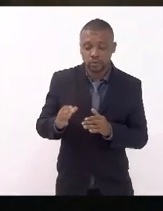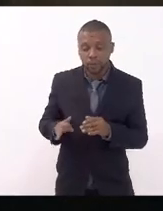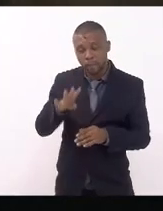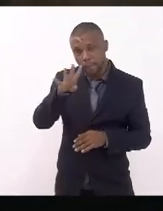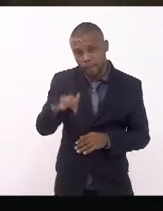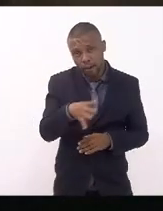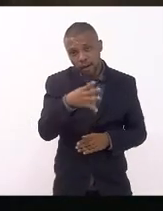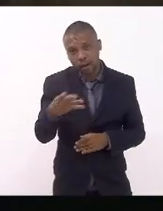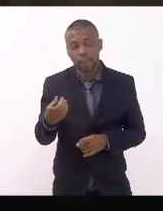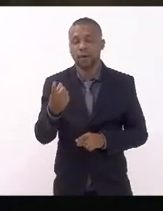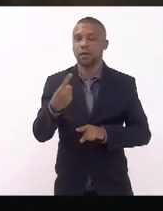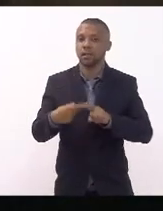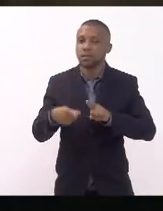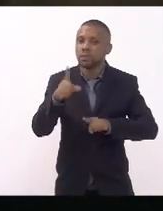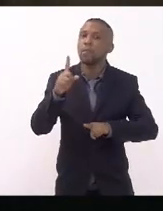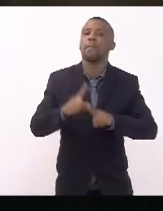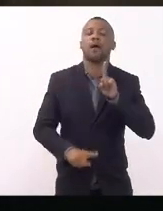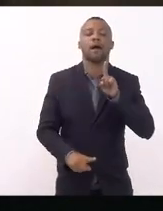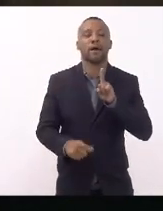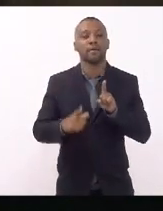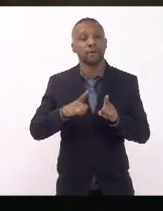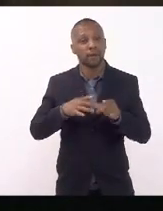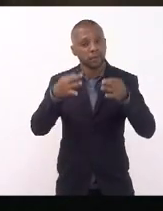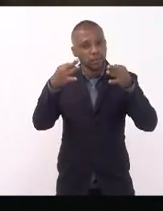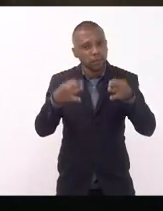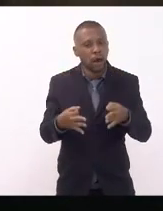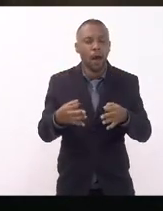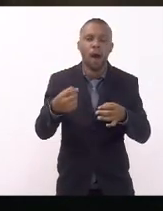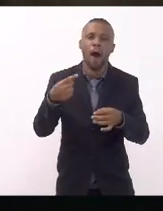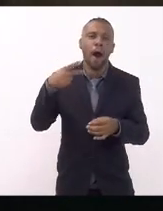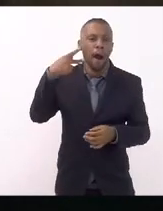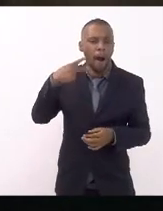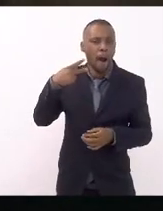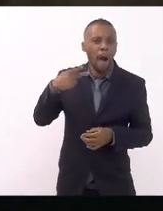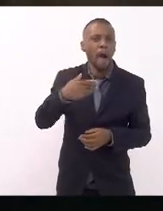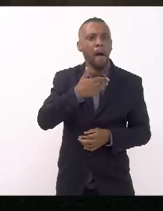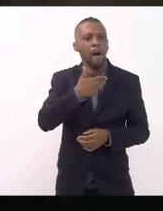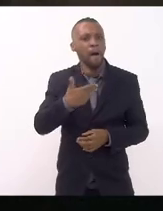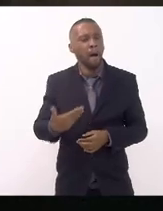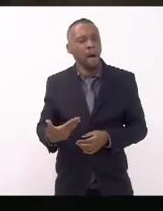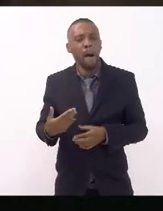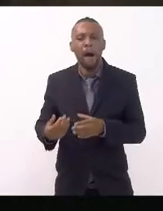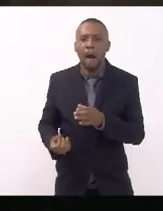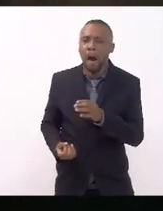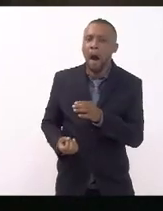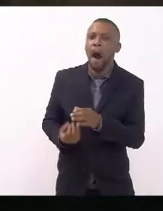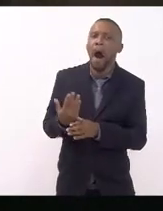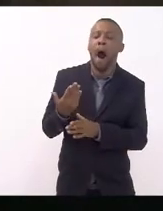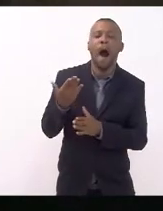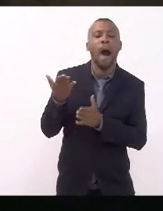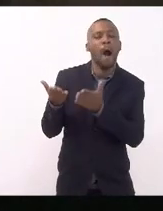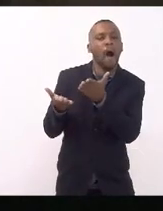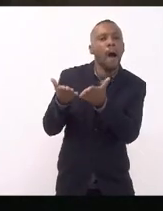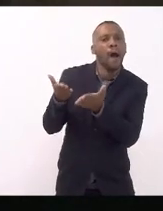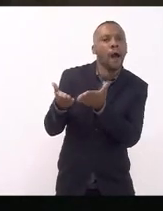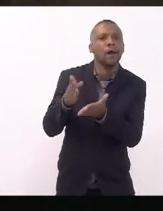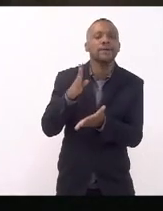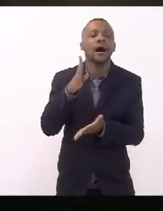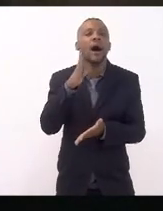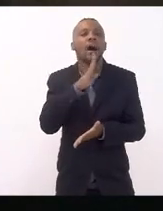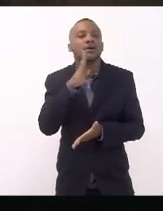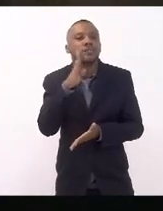se tivesse de fato sido uma política pública implementada com o cuidado e agilidade